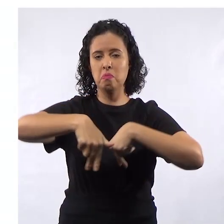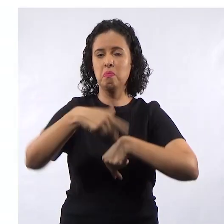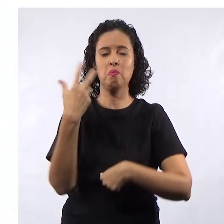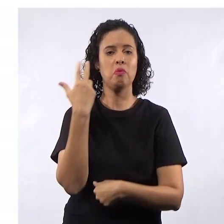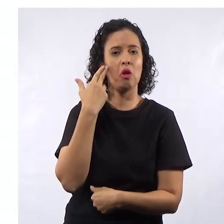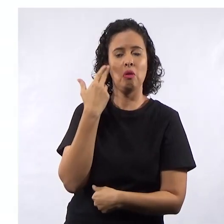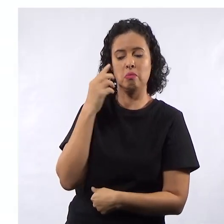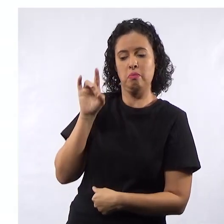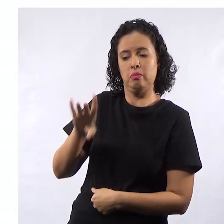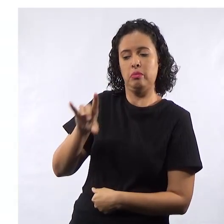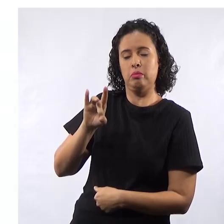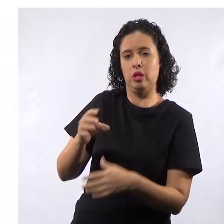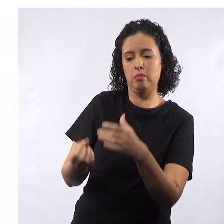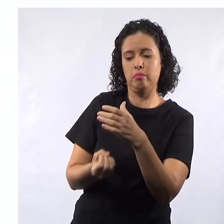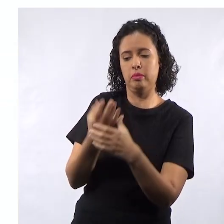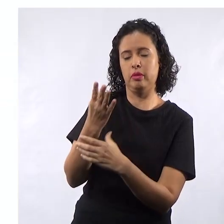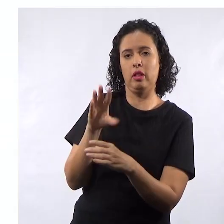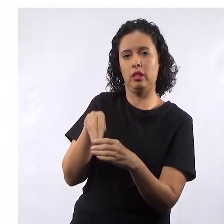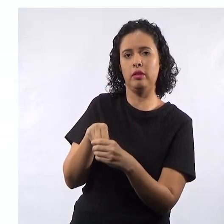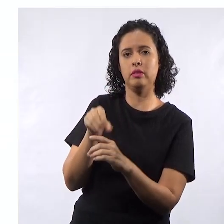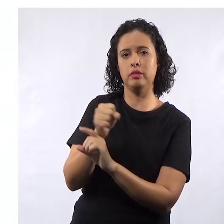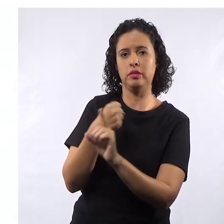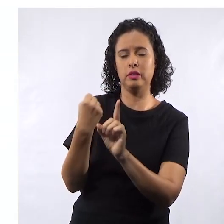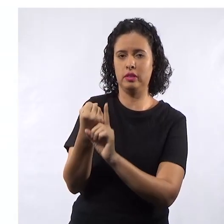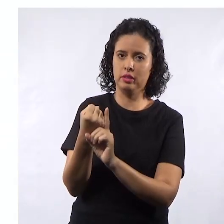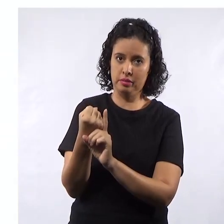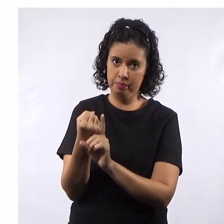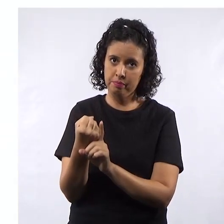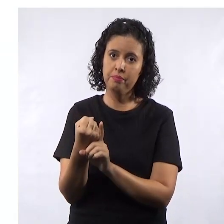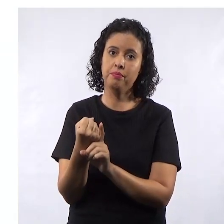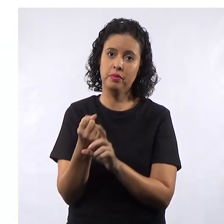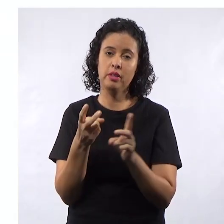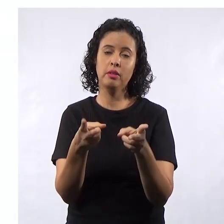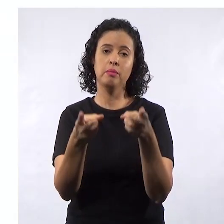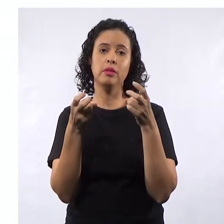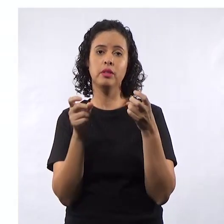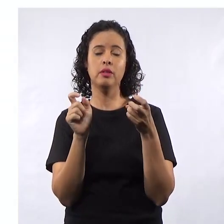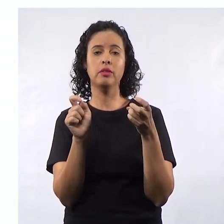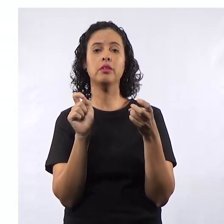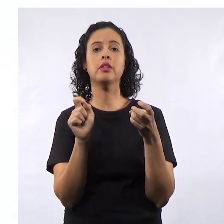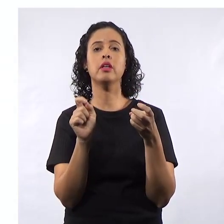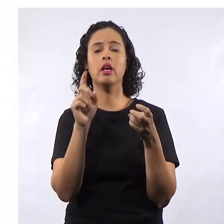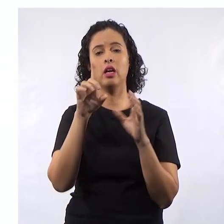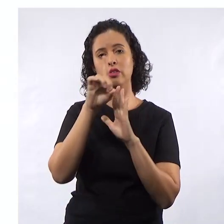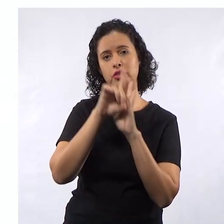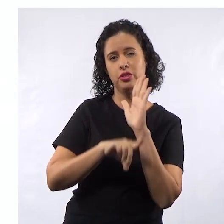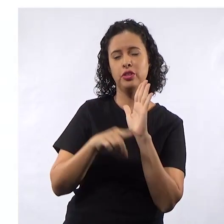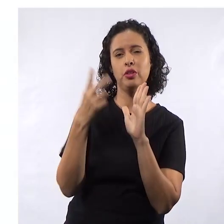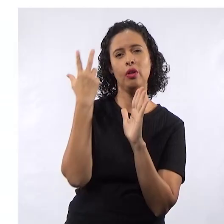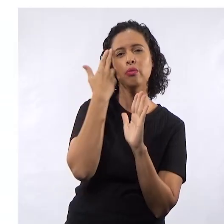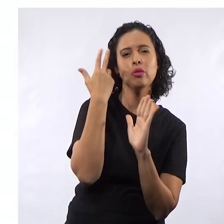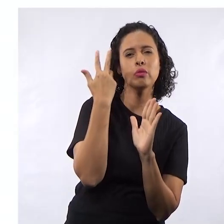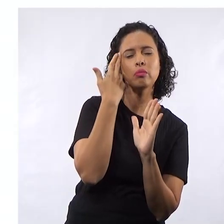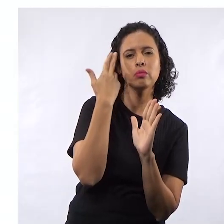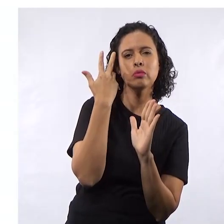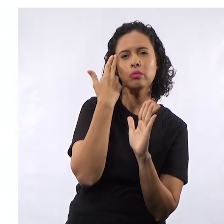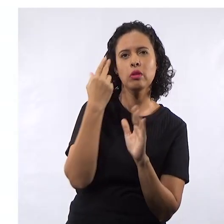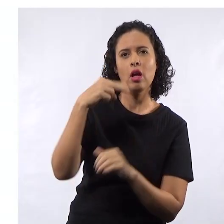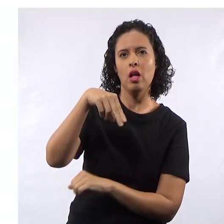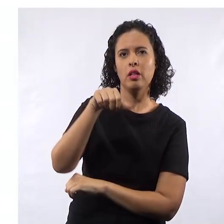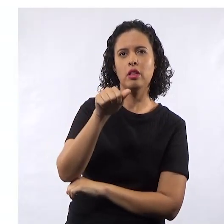conjunção da experiência e razão. Então aqui a gente percebe a questão do direito natural, que é